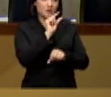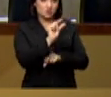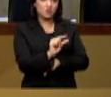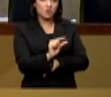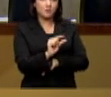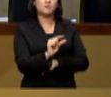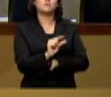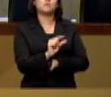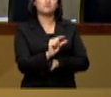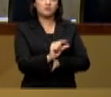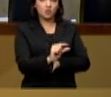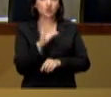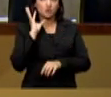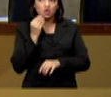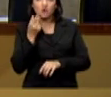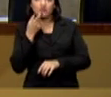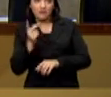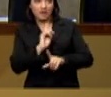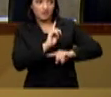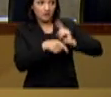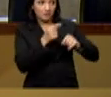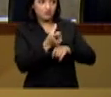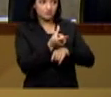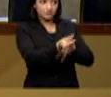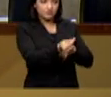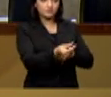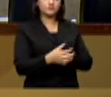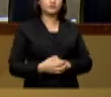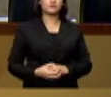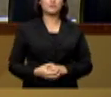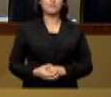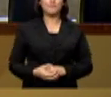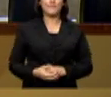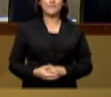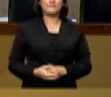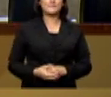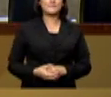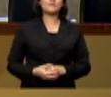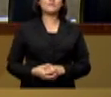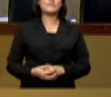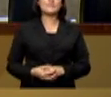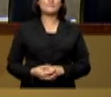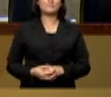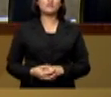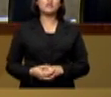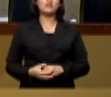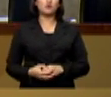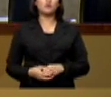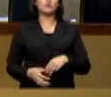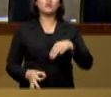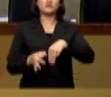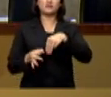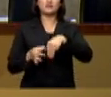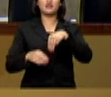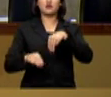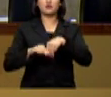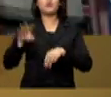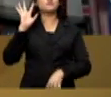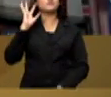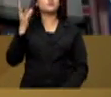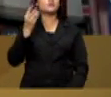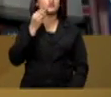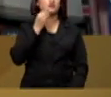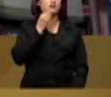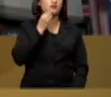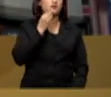intervenção do ministro Dias Toffoli. Vossa Excelência, o ministro Dias Toffoli tem a palavra. Pois não, agradeço, eminente